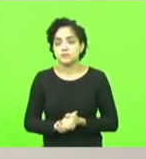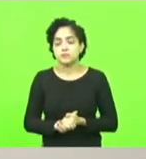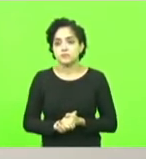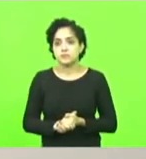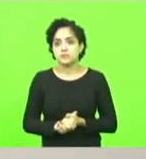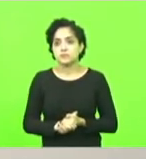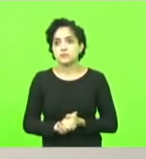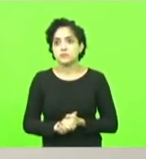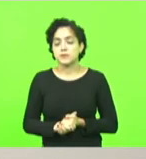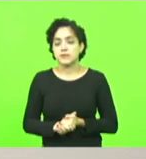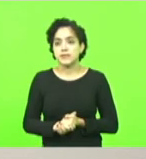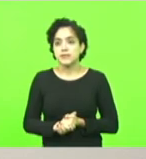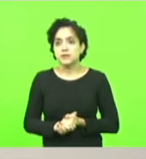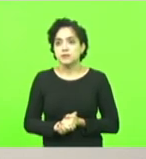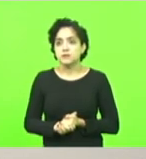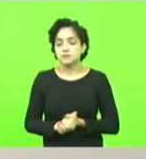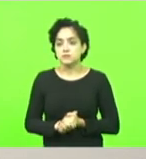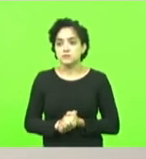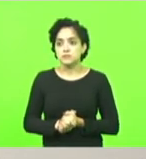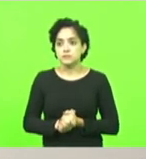minutos, deputado.